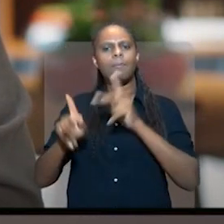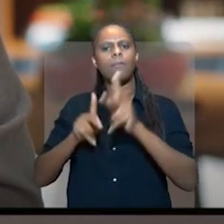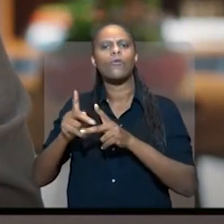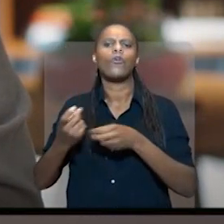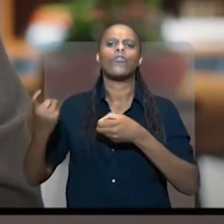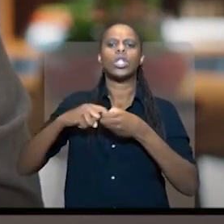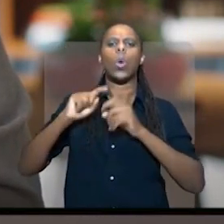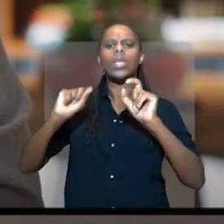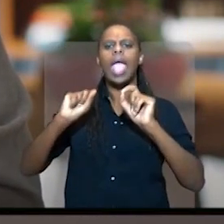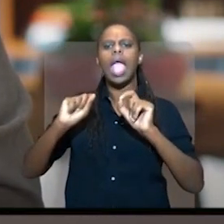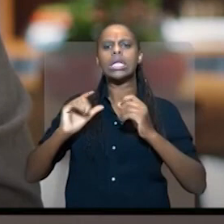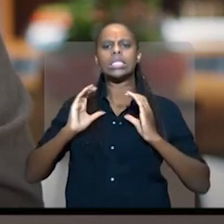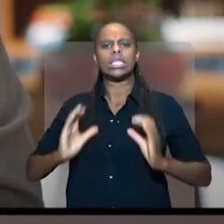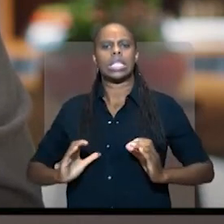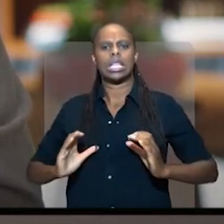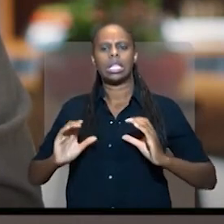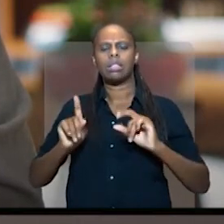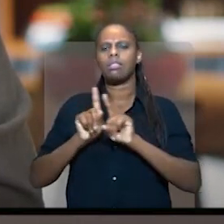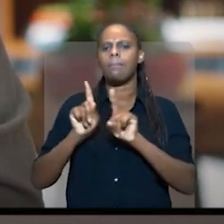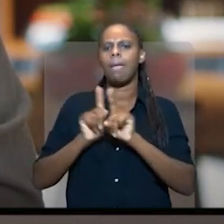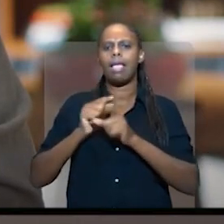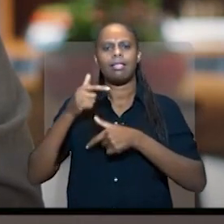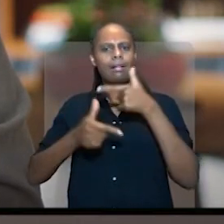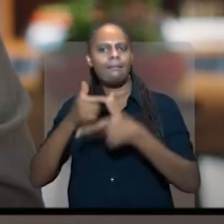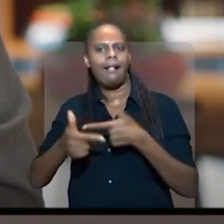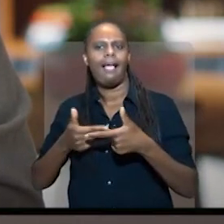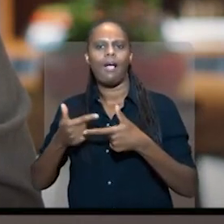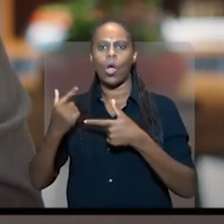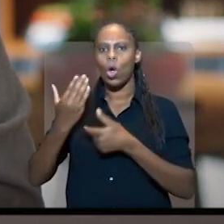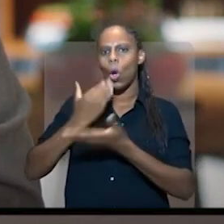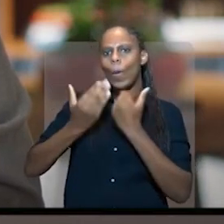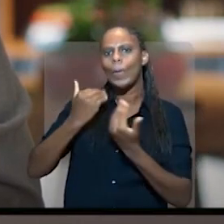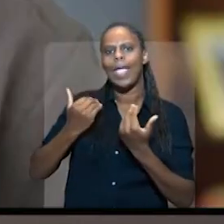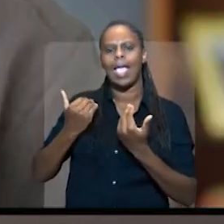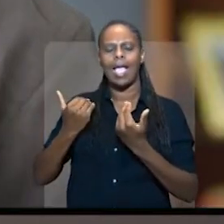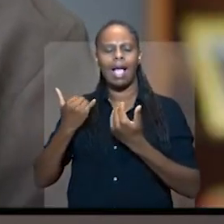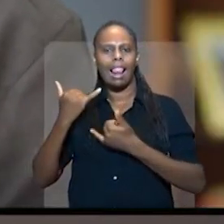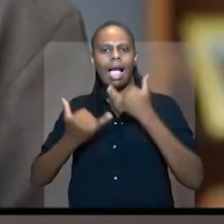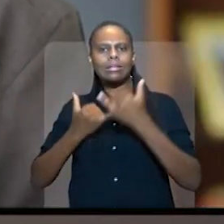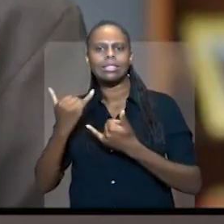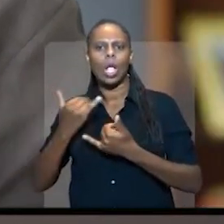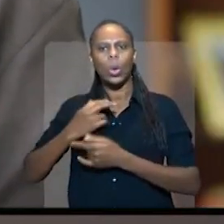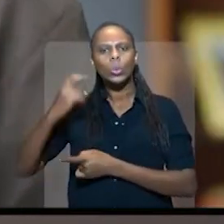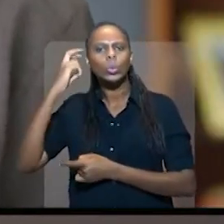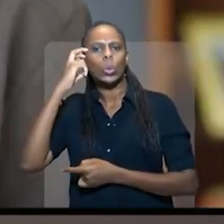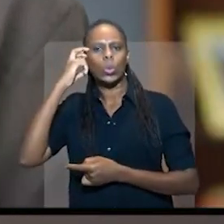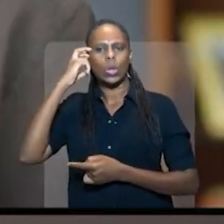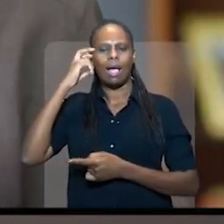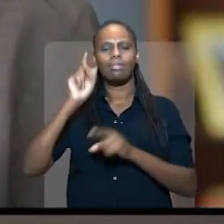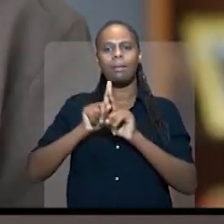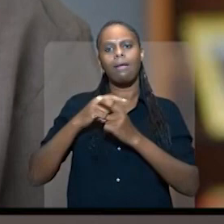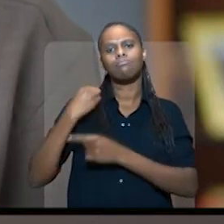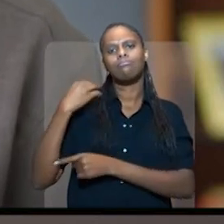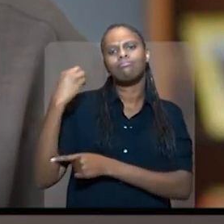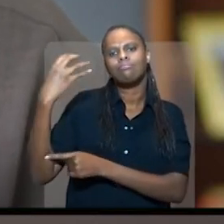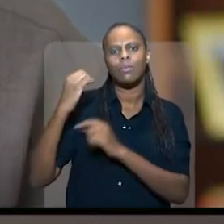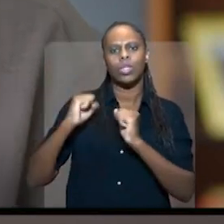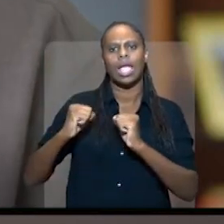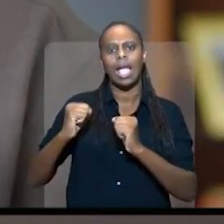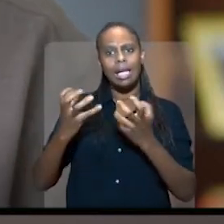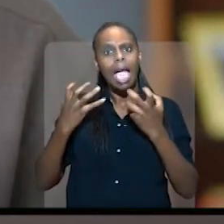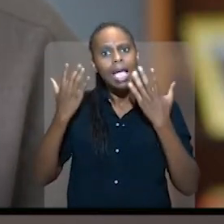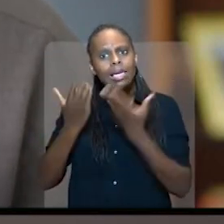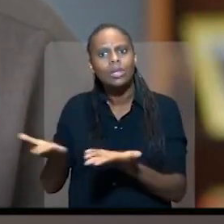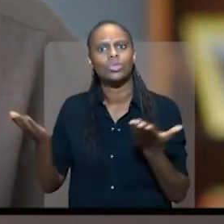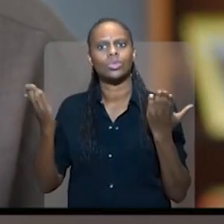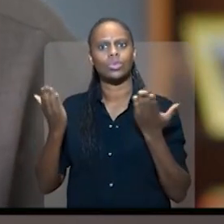o povo possa voltar a ter cidadania, a trabalhar, comer, ter acesso ao lazer, à cultura e poder viajar. É